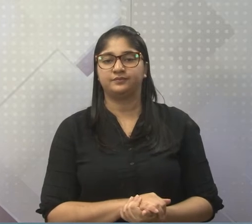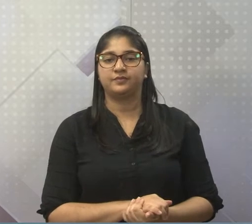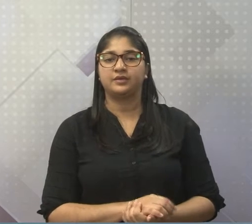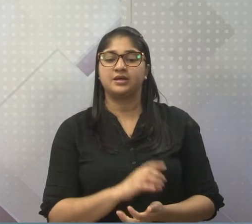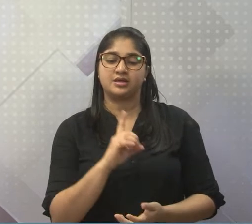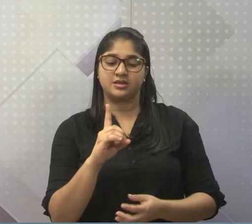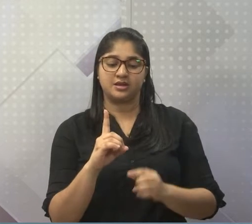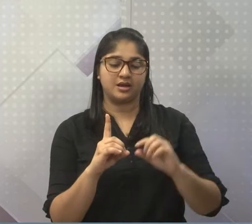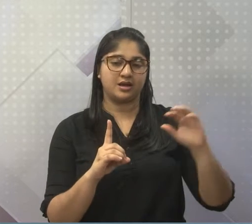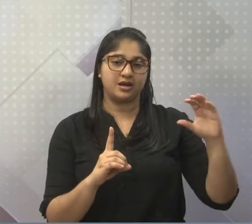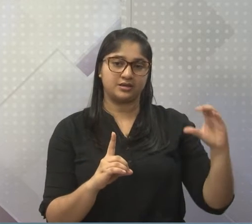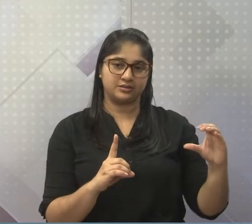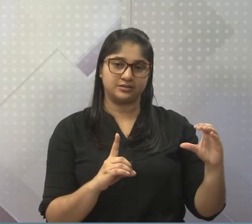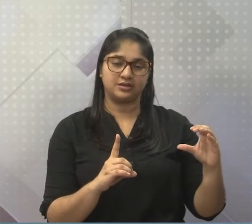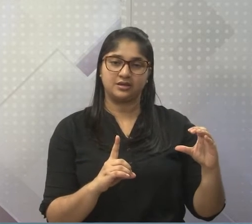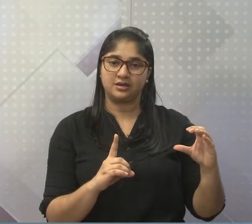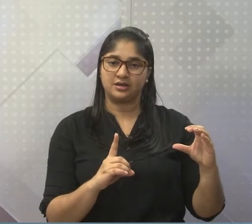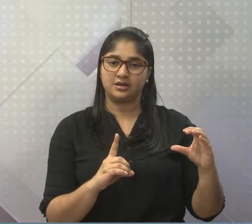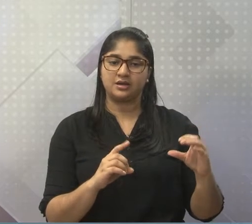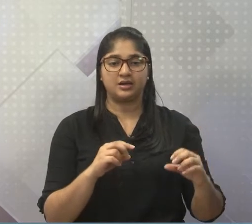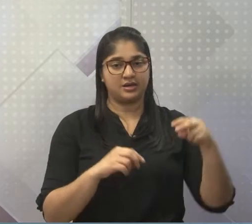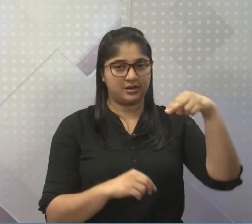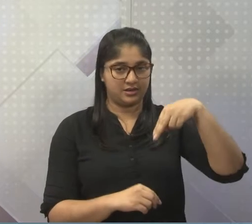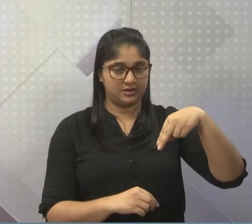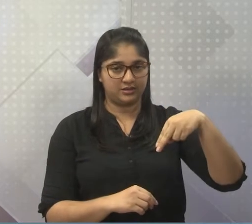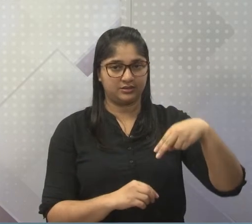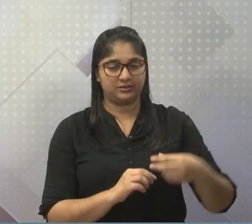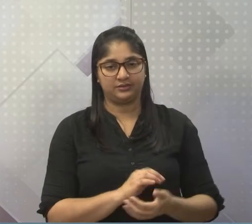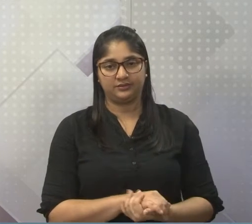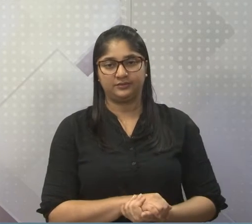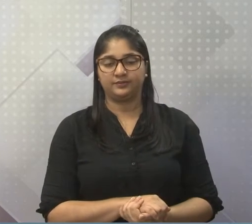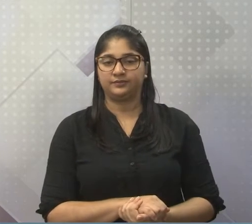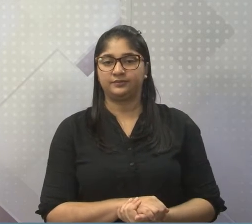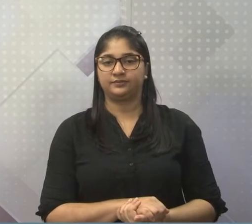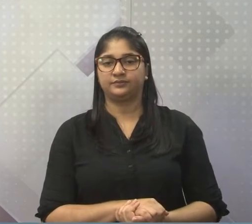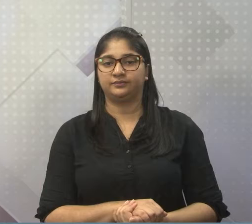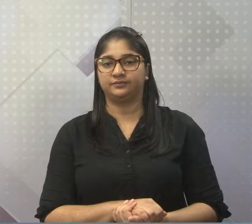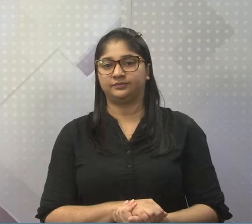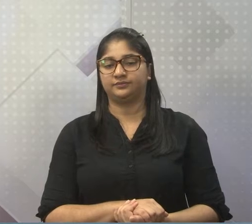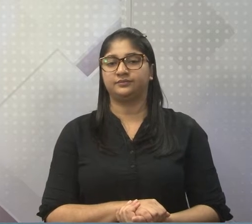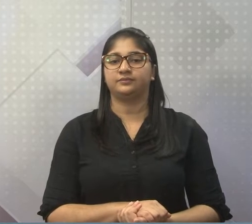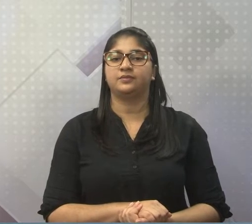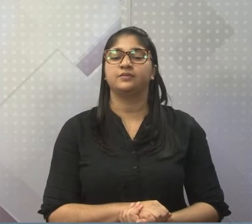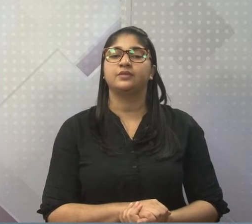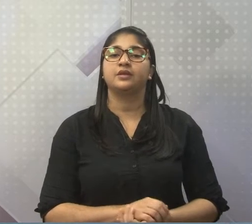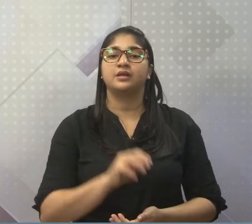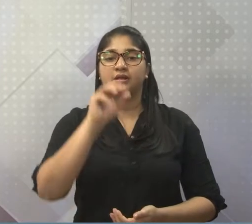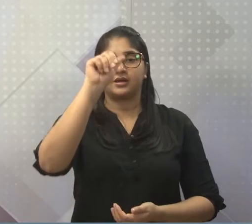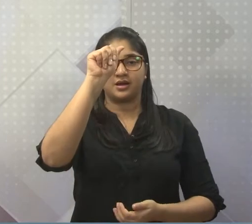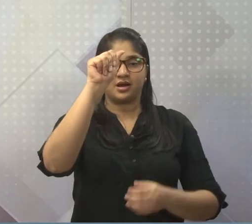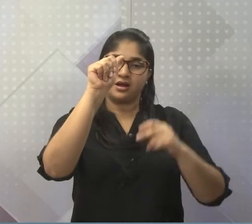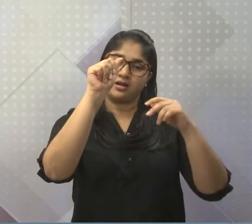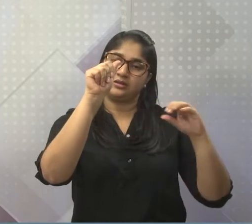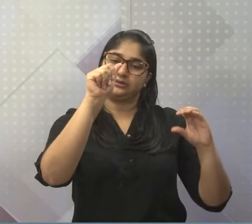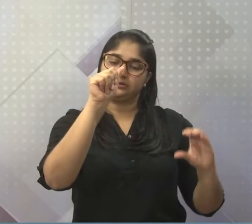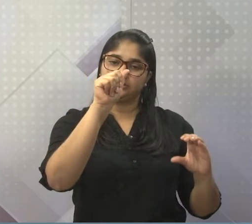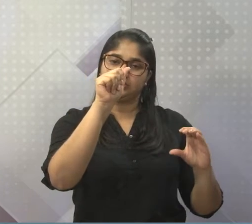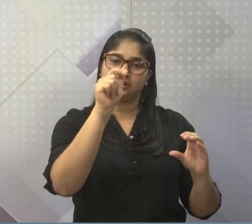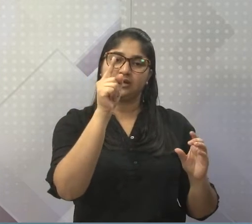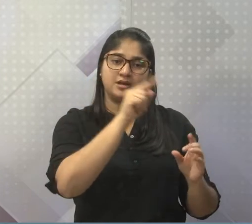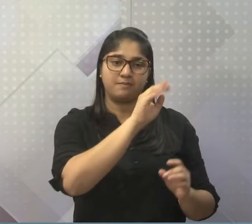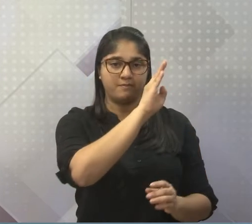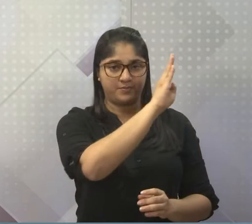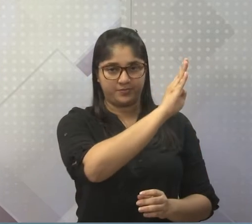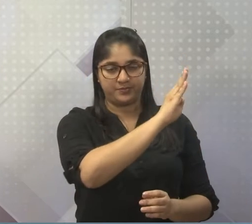a C no pequeno, N. De A C no pequeno,